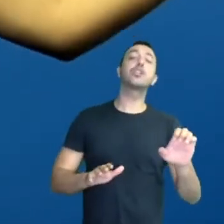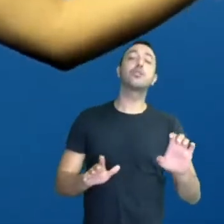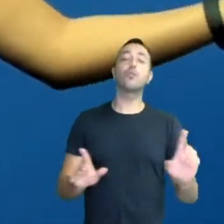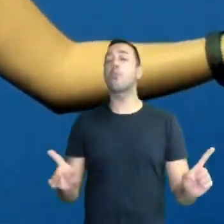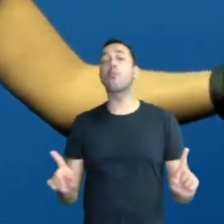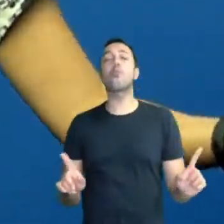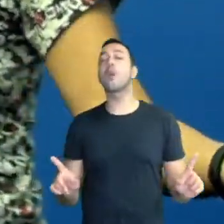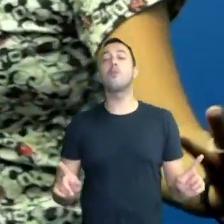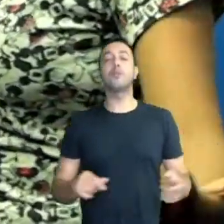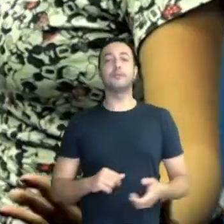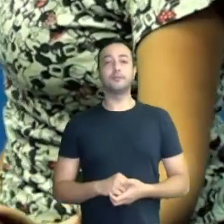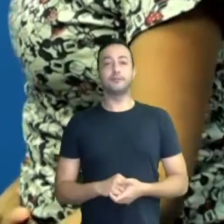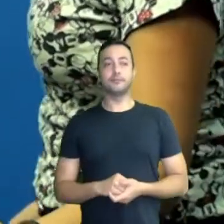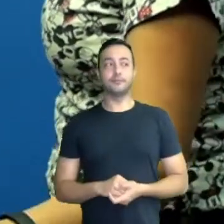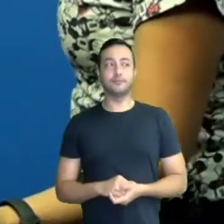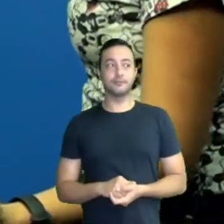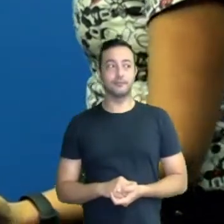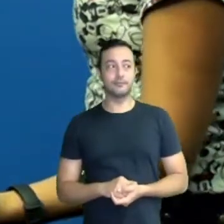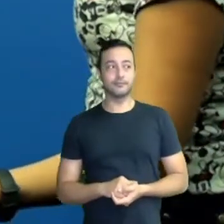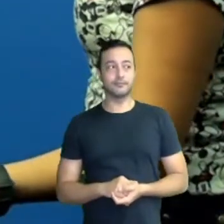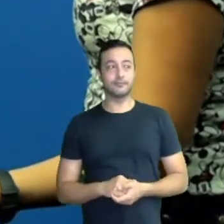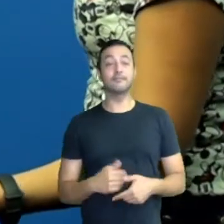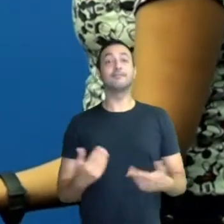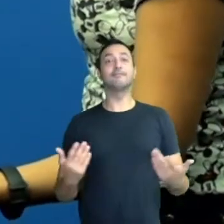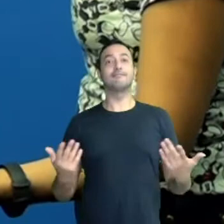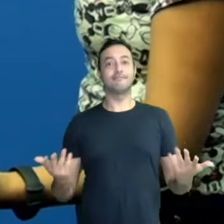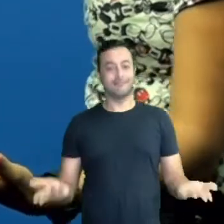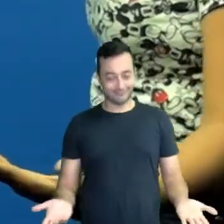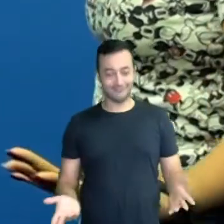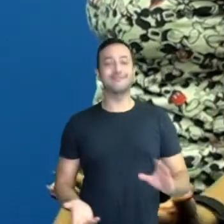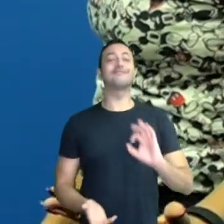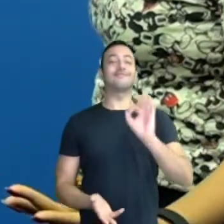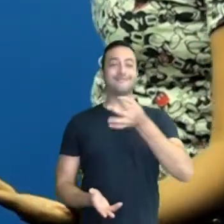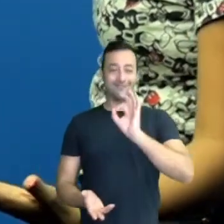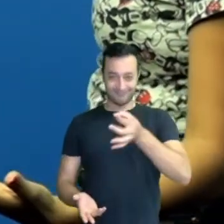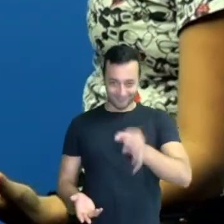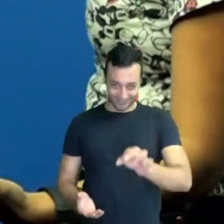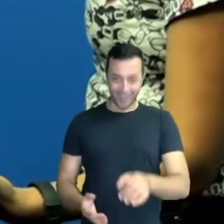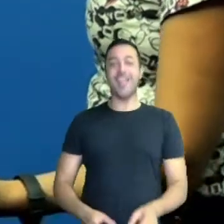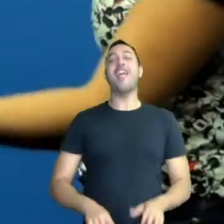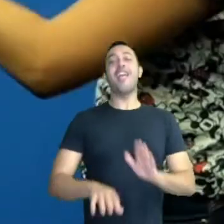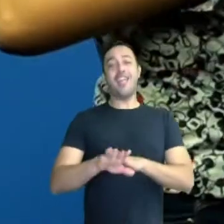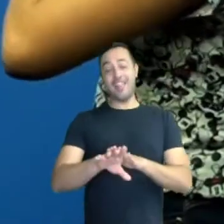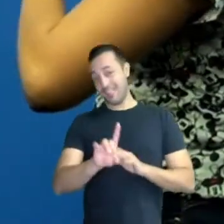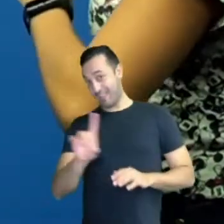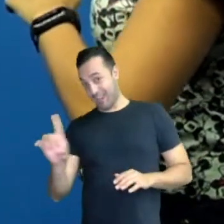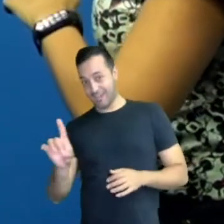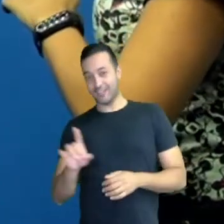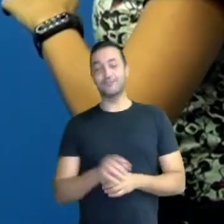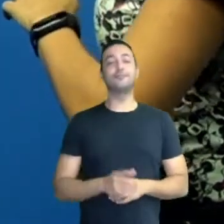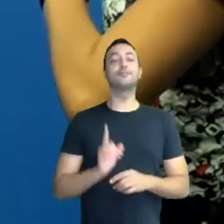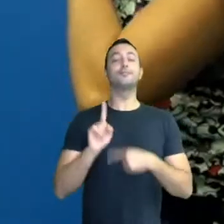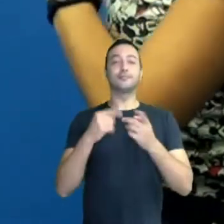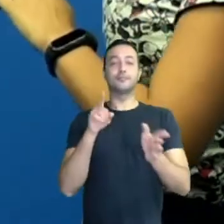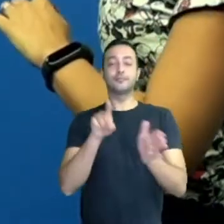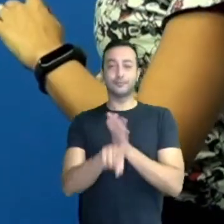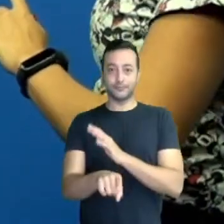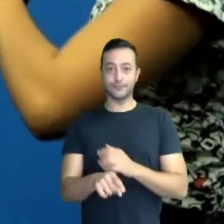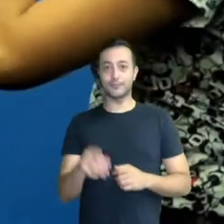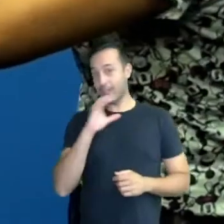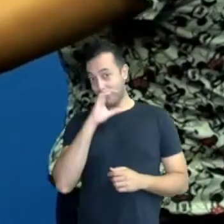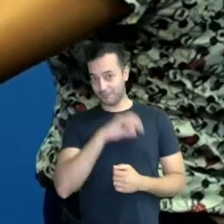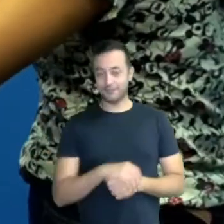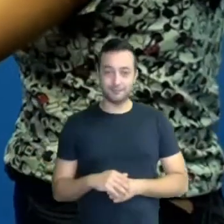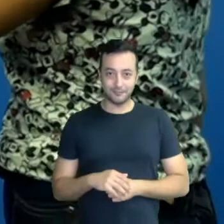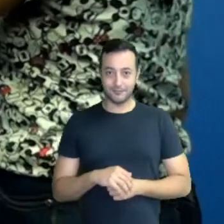lado esquerdo? Vamos lá? Isso, lado direito. Próxima pergunta, para não perder